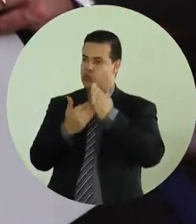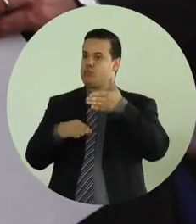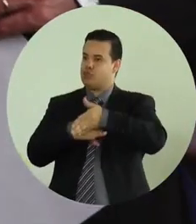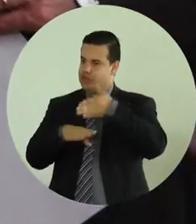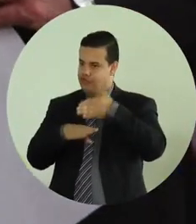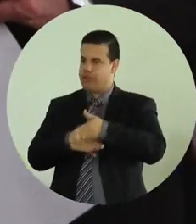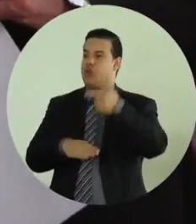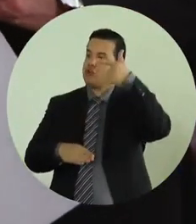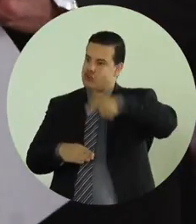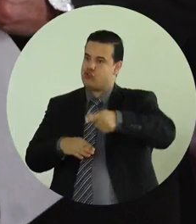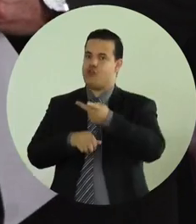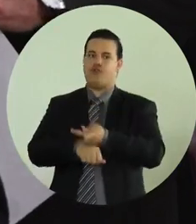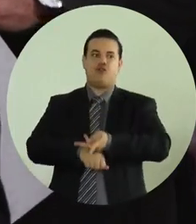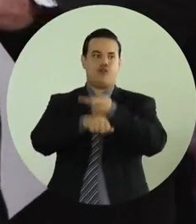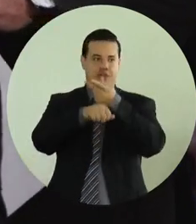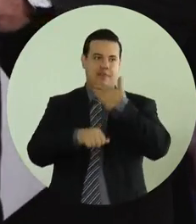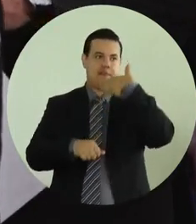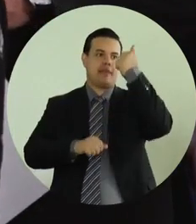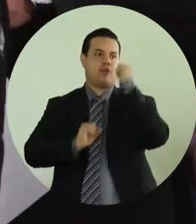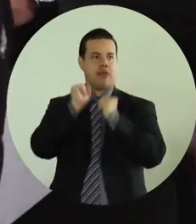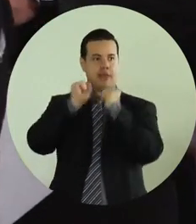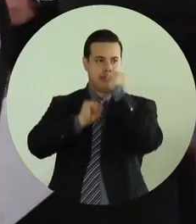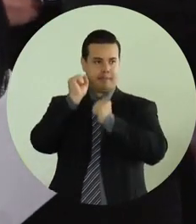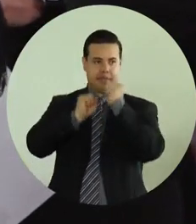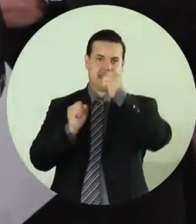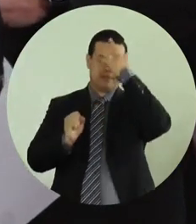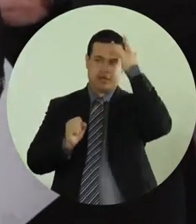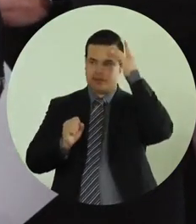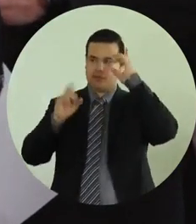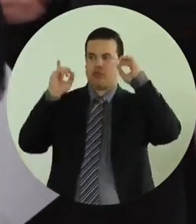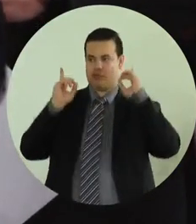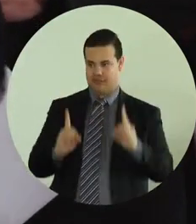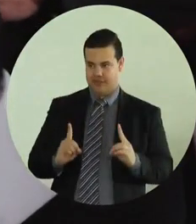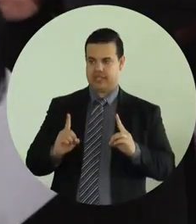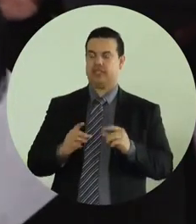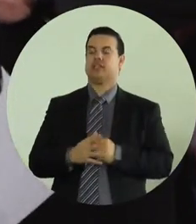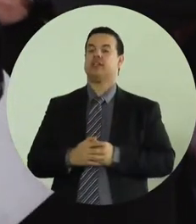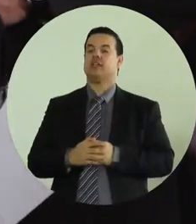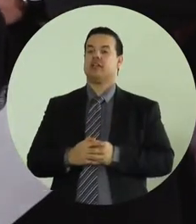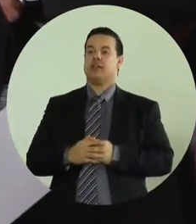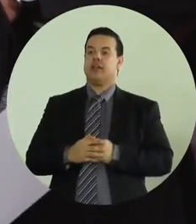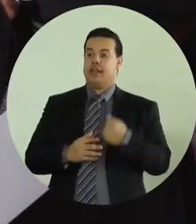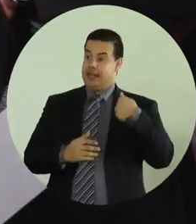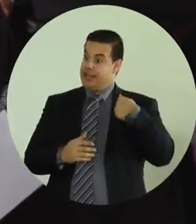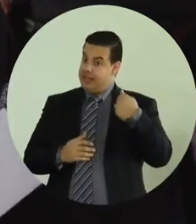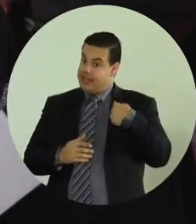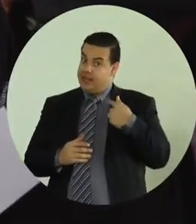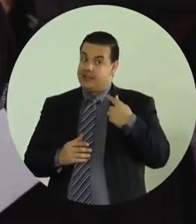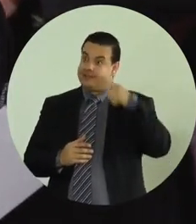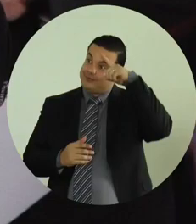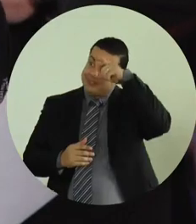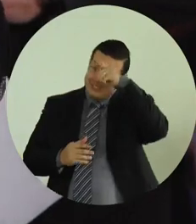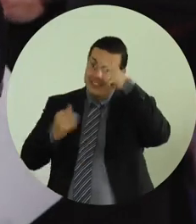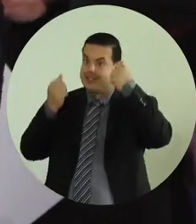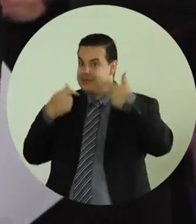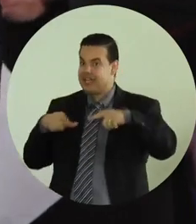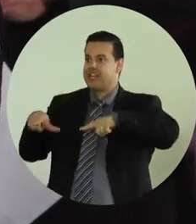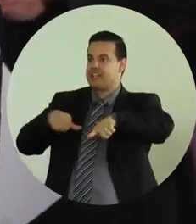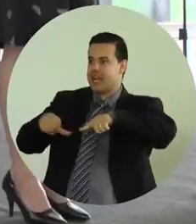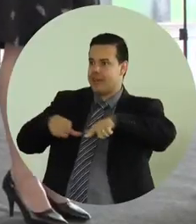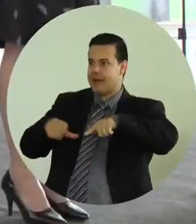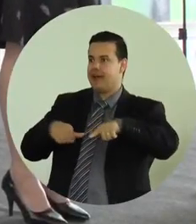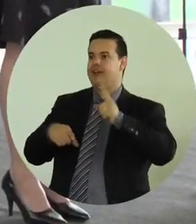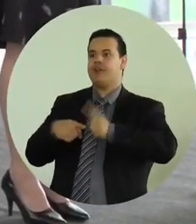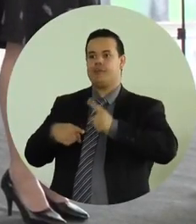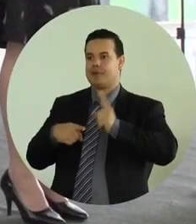mais uma edição do prêmio Melhores Empresas para Trabalhadores com Deficiência. Eu sou suspeita para falar do emprego, do trabalho,